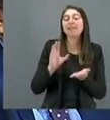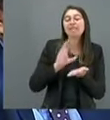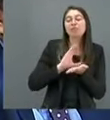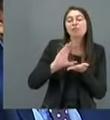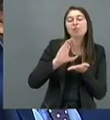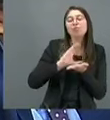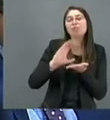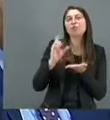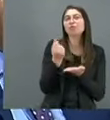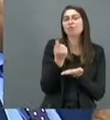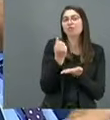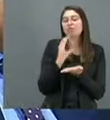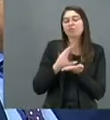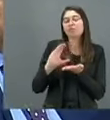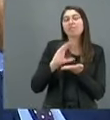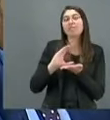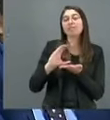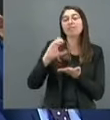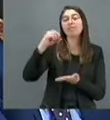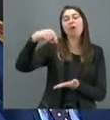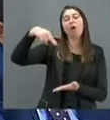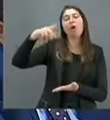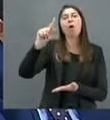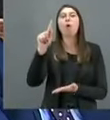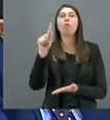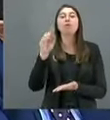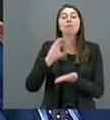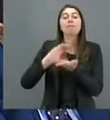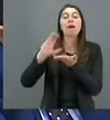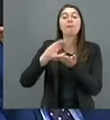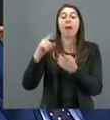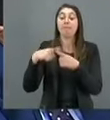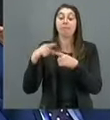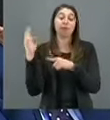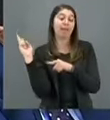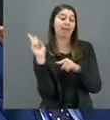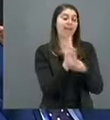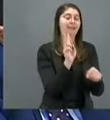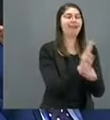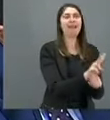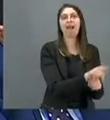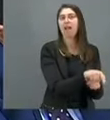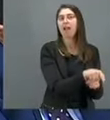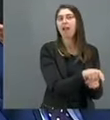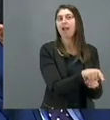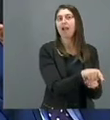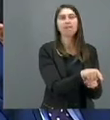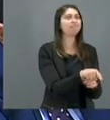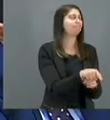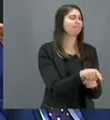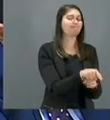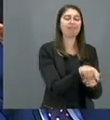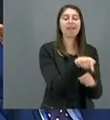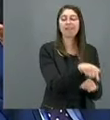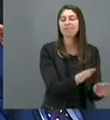dinheiro às custas da pobreza, da segregação?